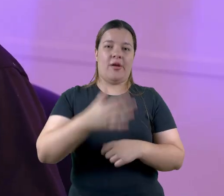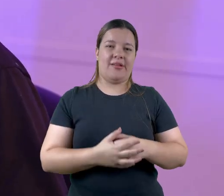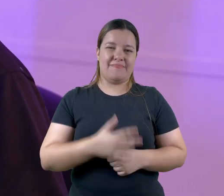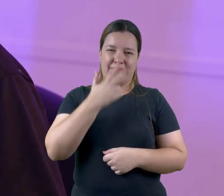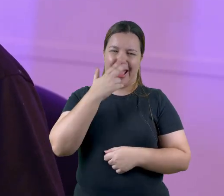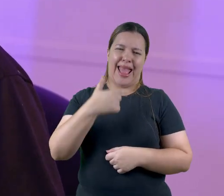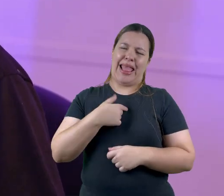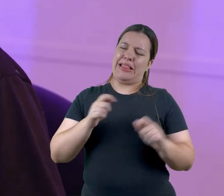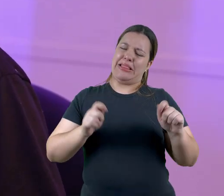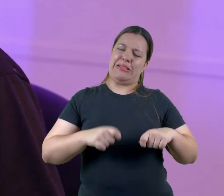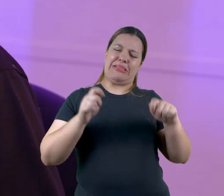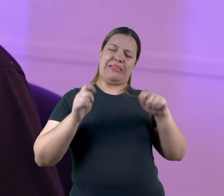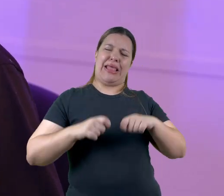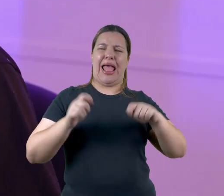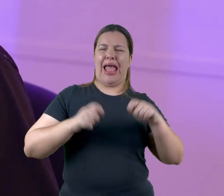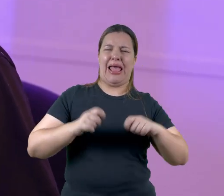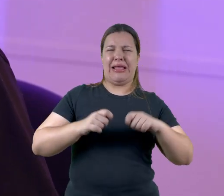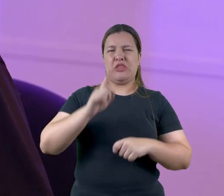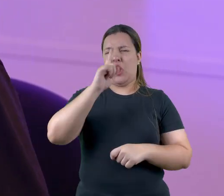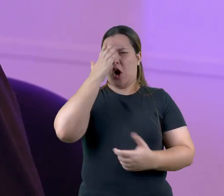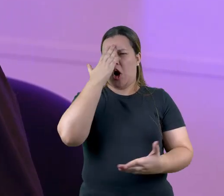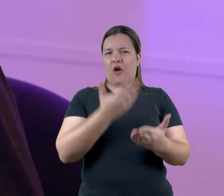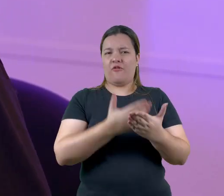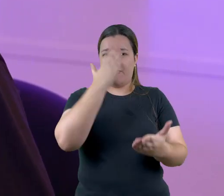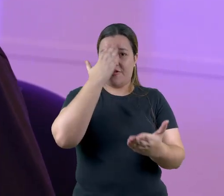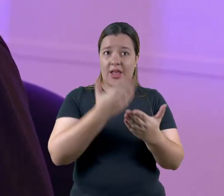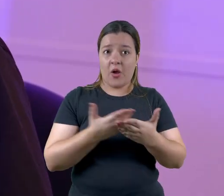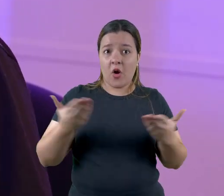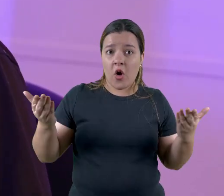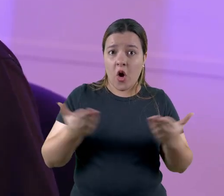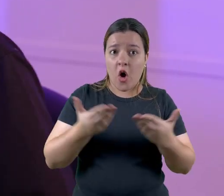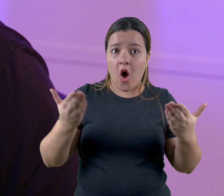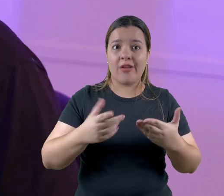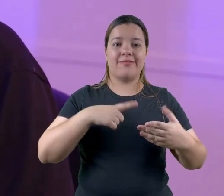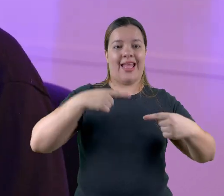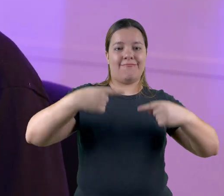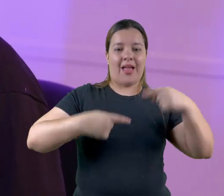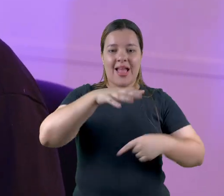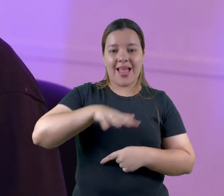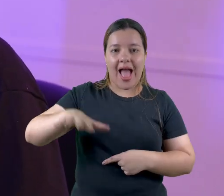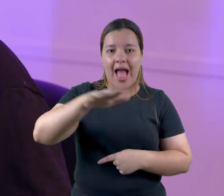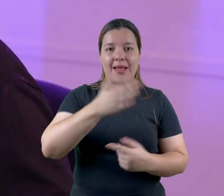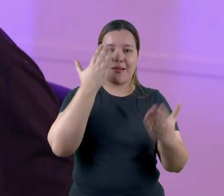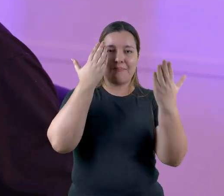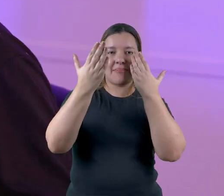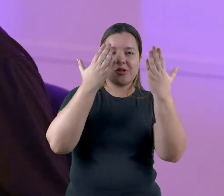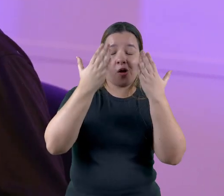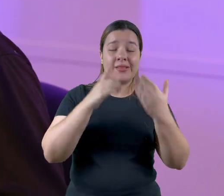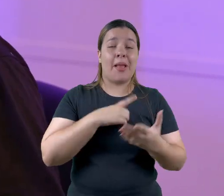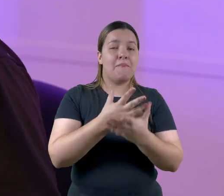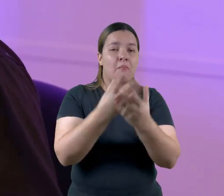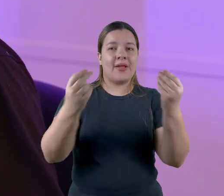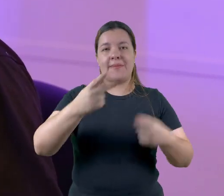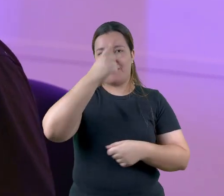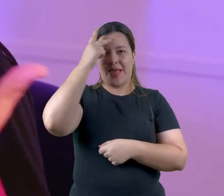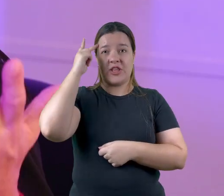da síndrome do impostor né É É isso é um negócio que hoje né Hoje o pessoal discute isso né poxa mas eu eu não acho que